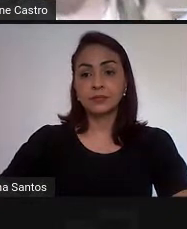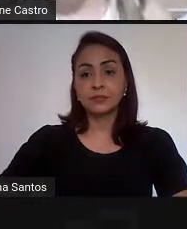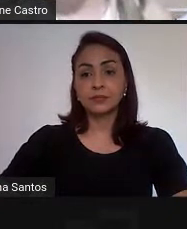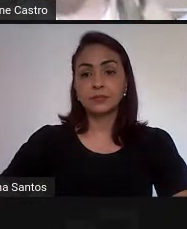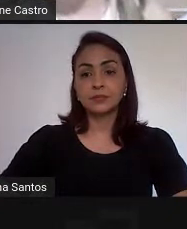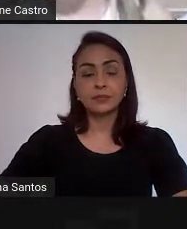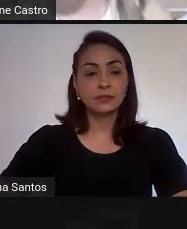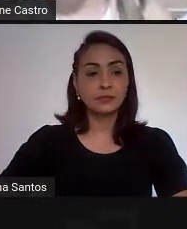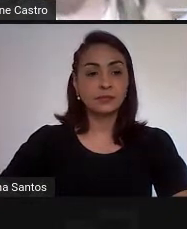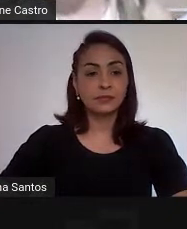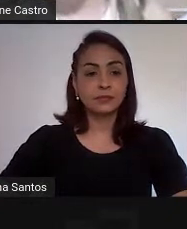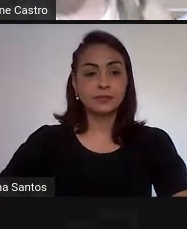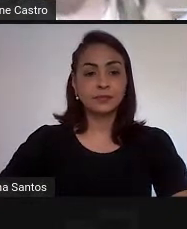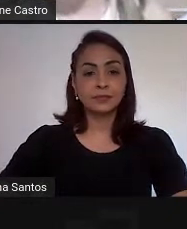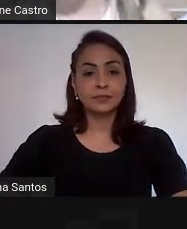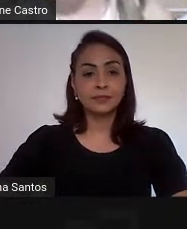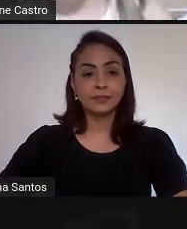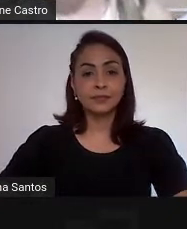entre...